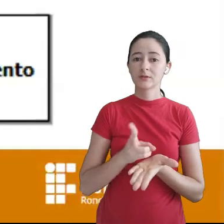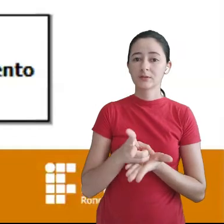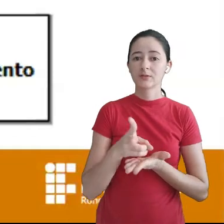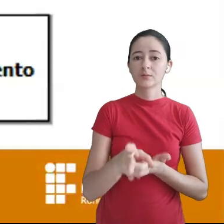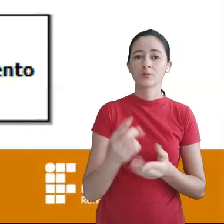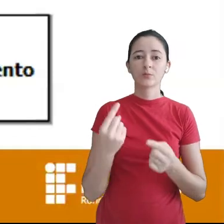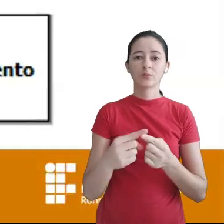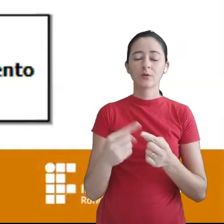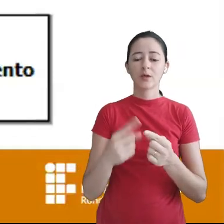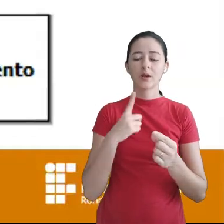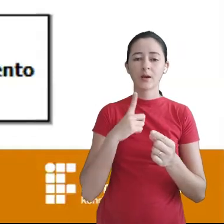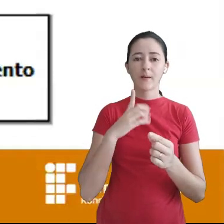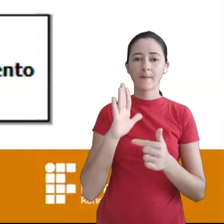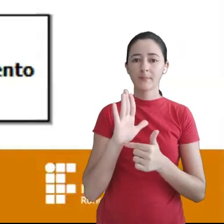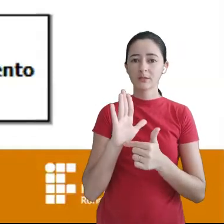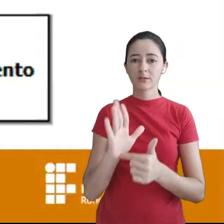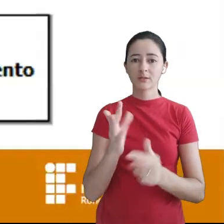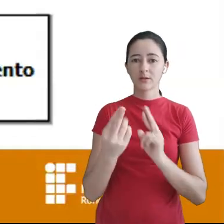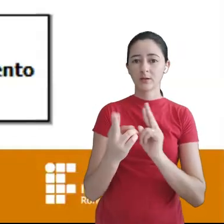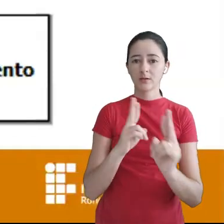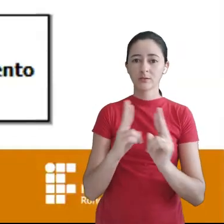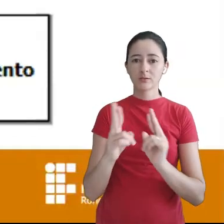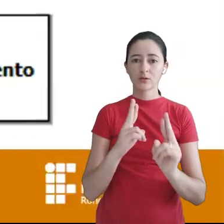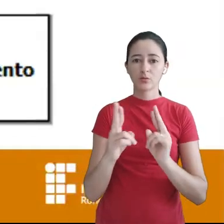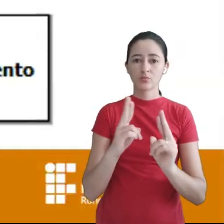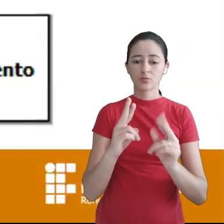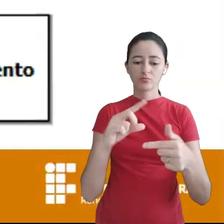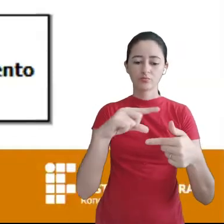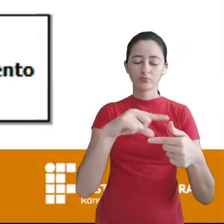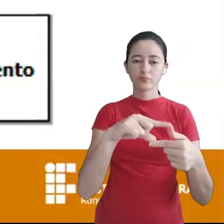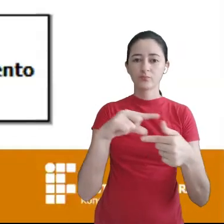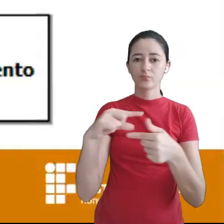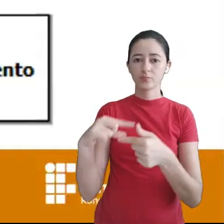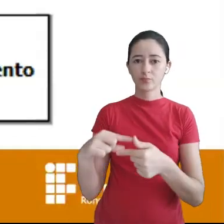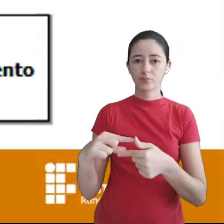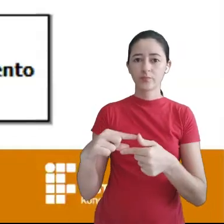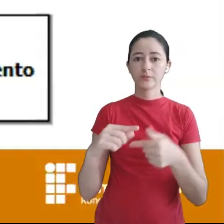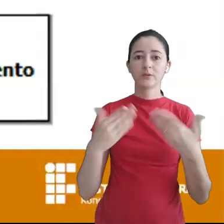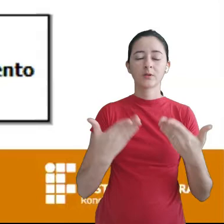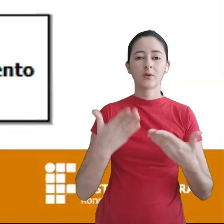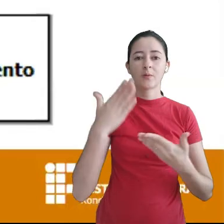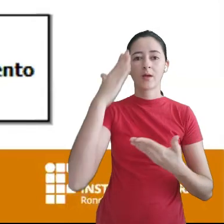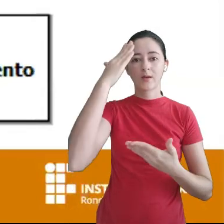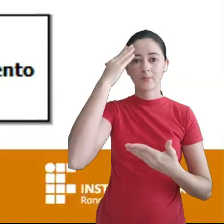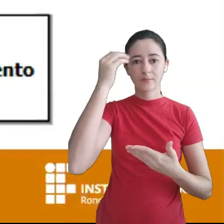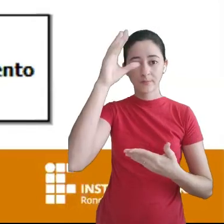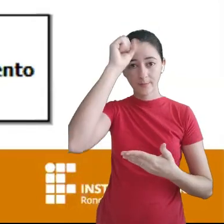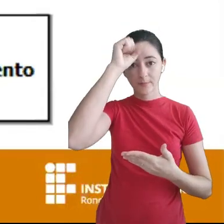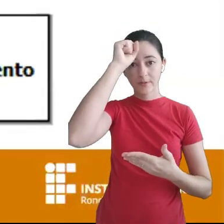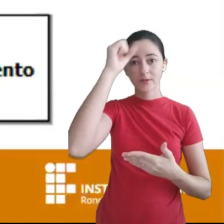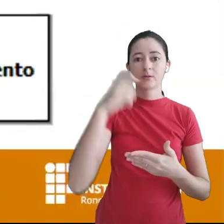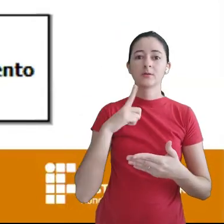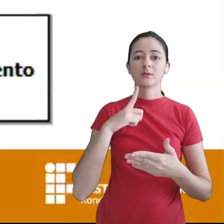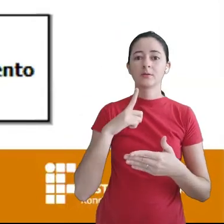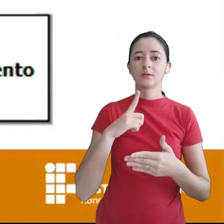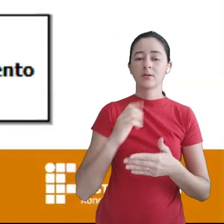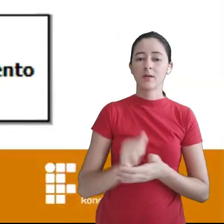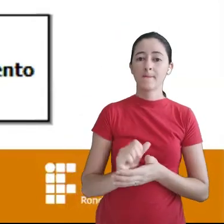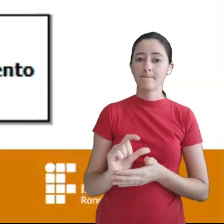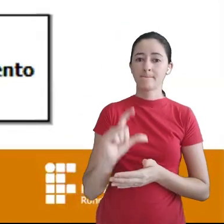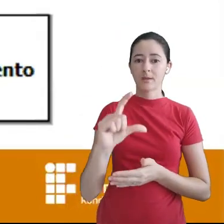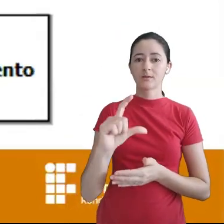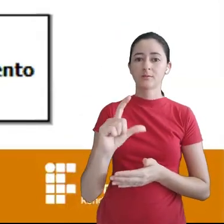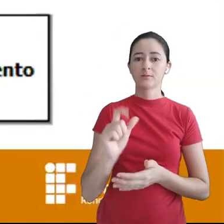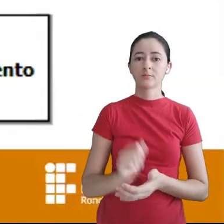deixar de faltar. Ela não pode faltar nunca. Ela é o que define o relacionamento entre as duas tabelas. Tá bom? Então, aprenda essa